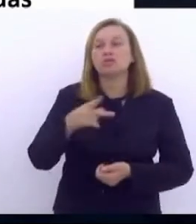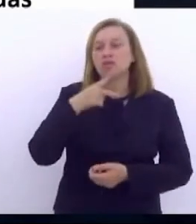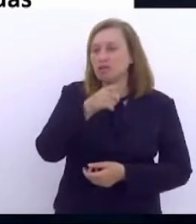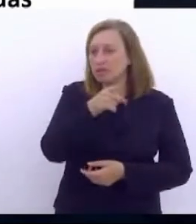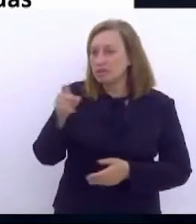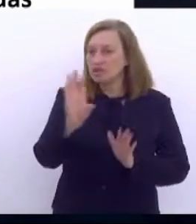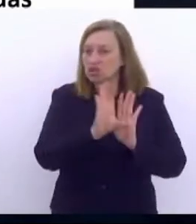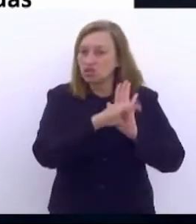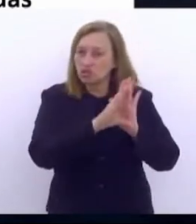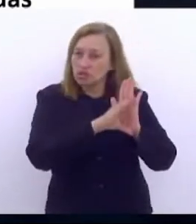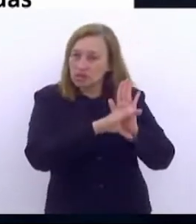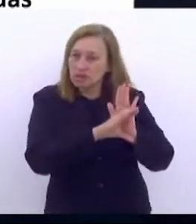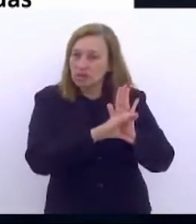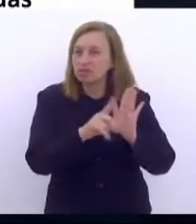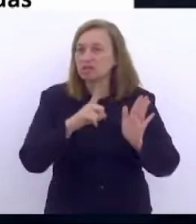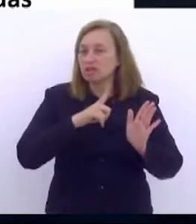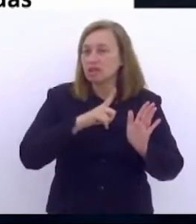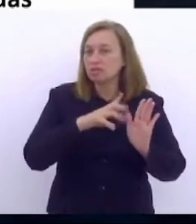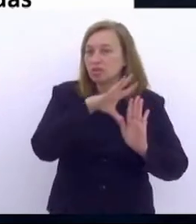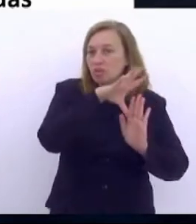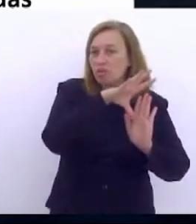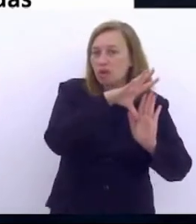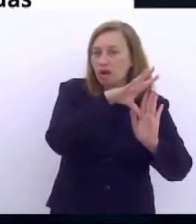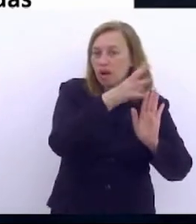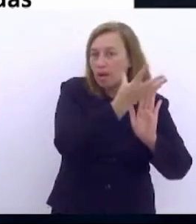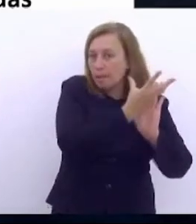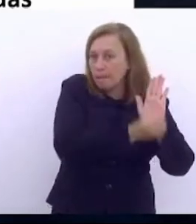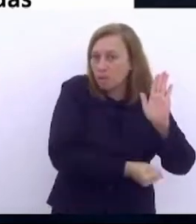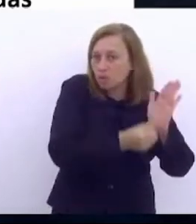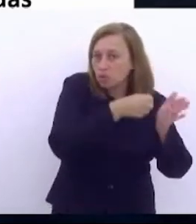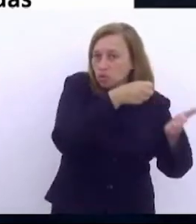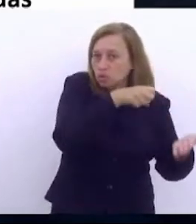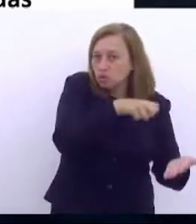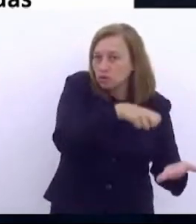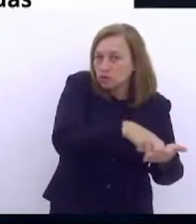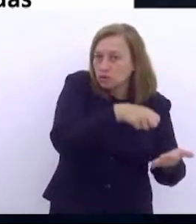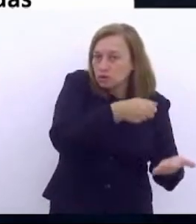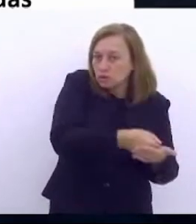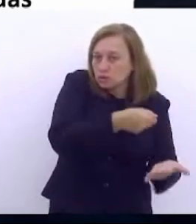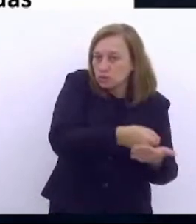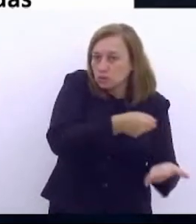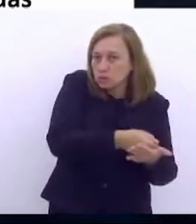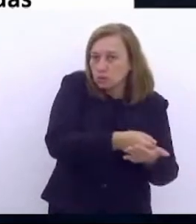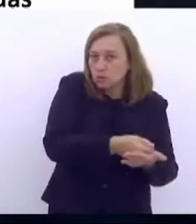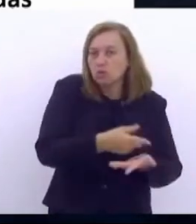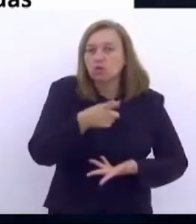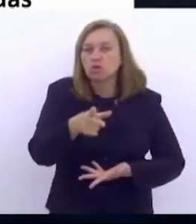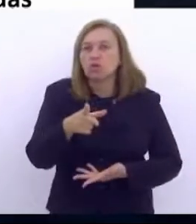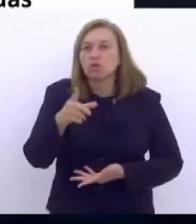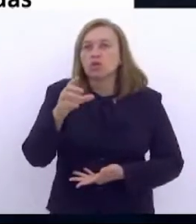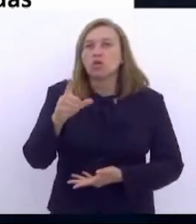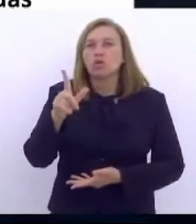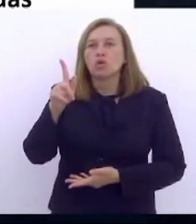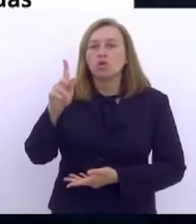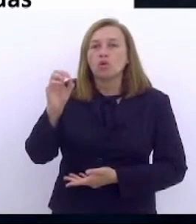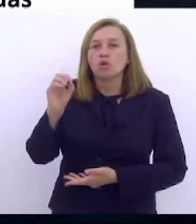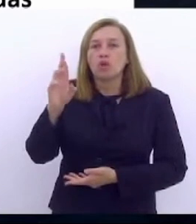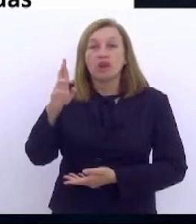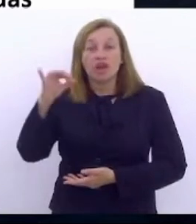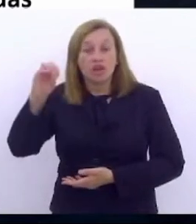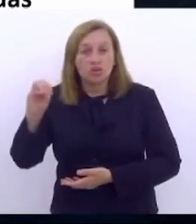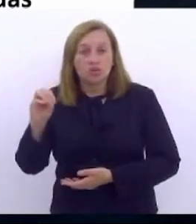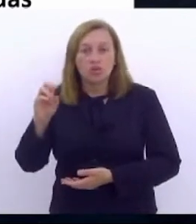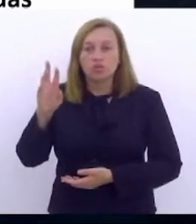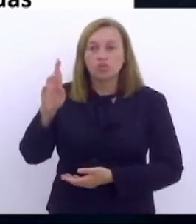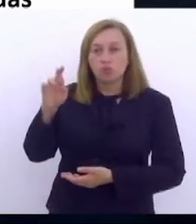de conceito, né, que nós temos provavelmente o aborto forçado explicitamente, que é aquele como o caso do goleiro Bruno. Lembra do goleiro Bruno